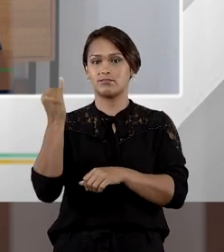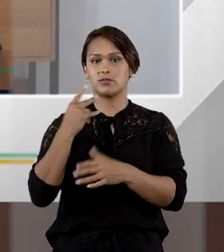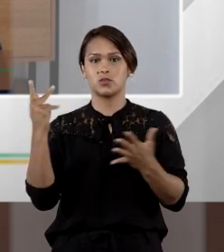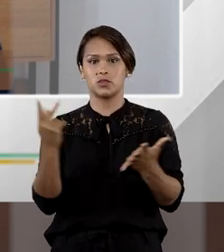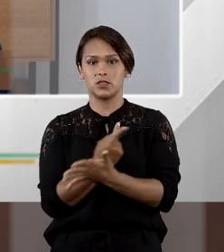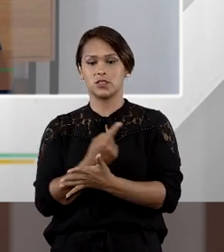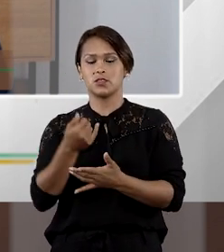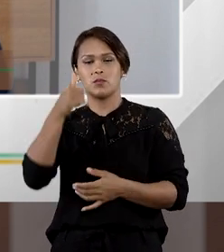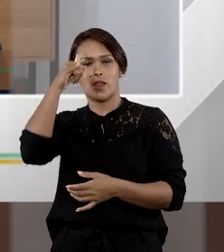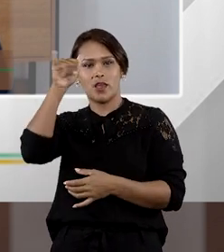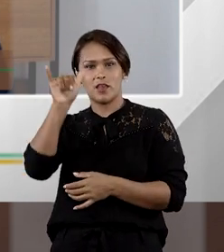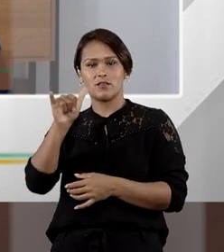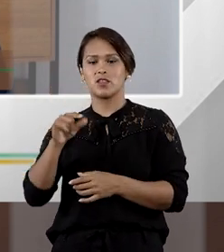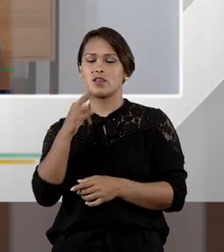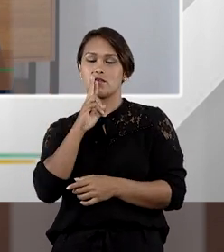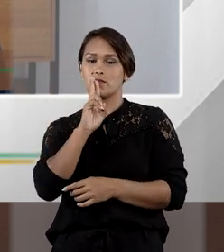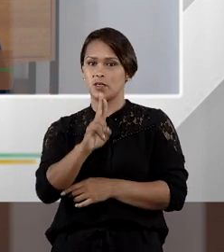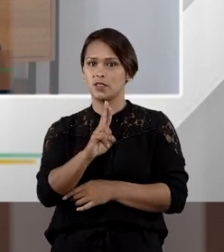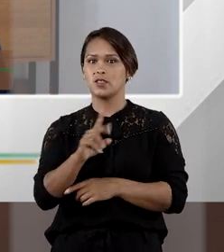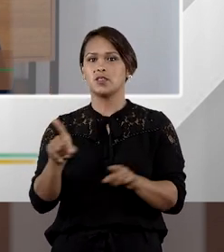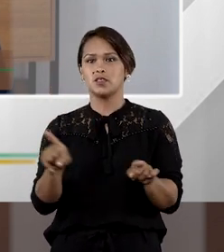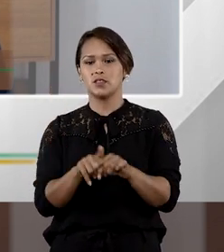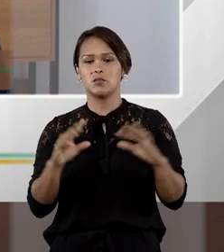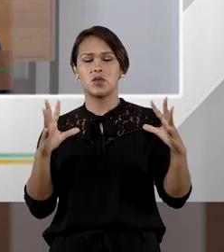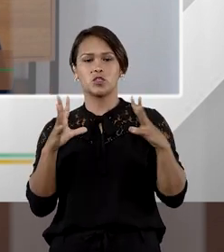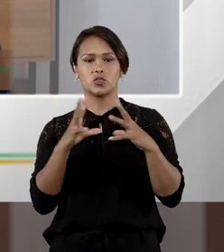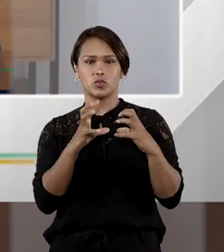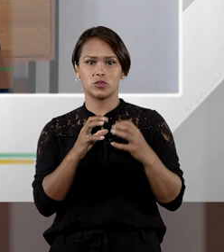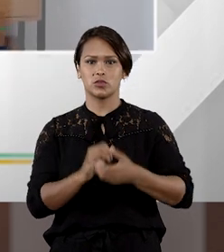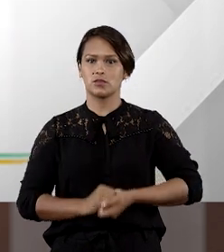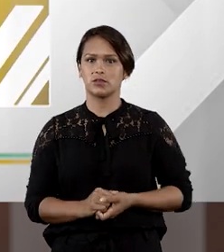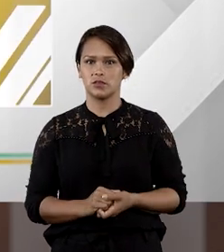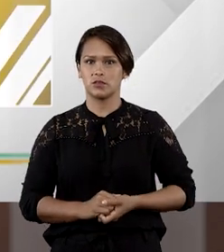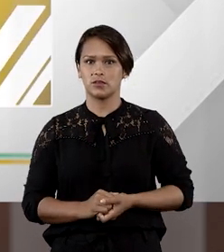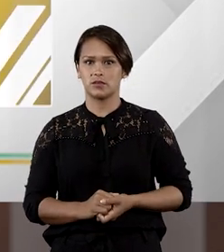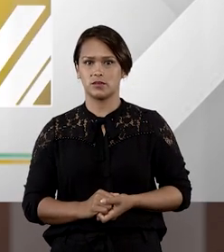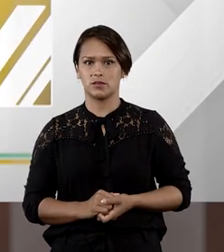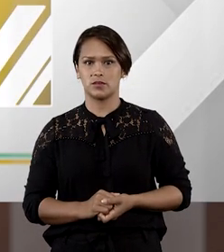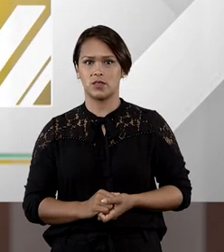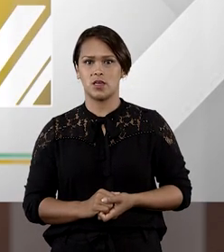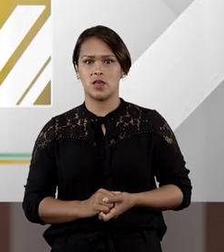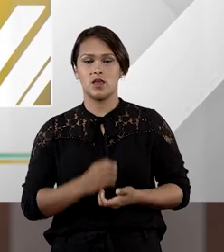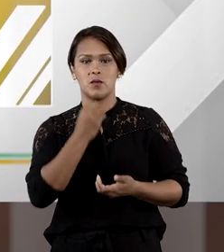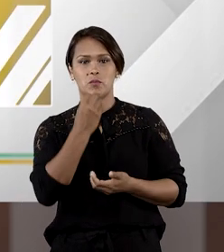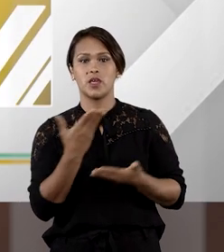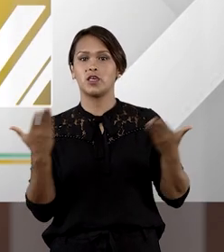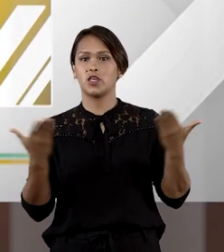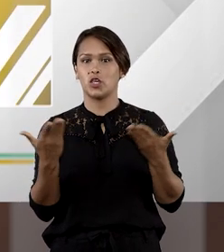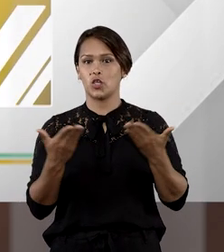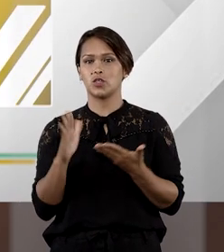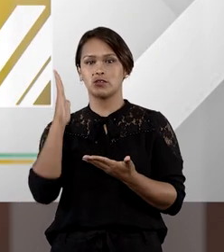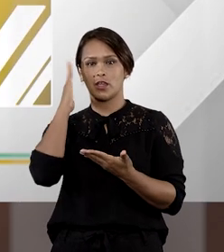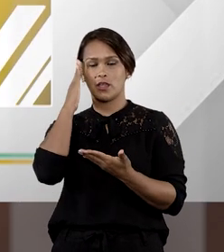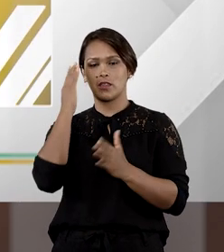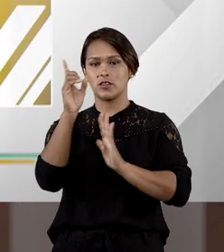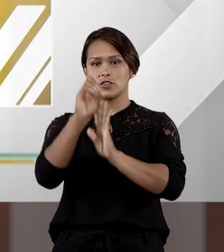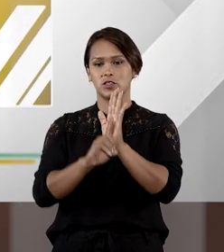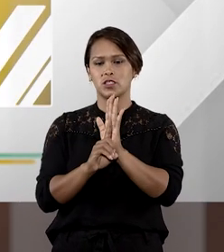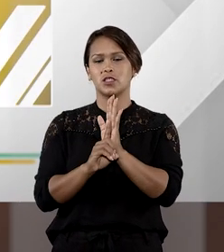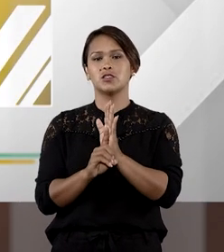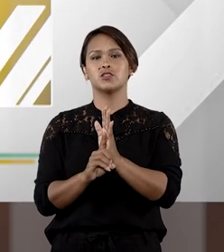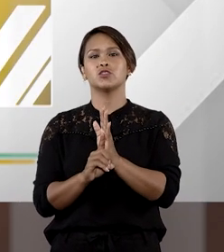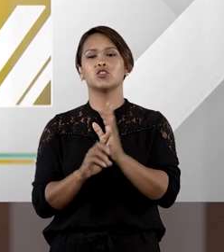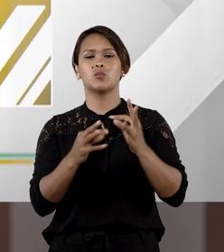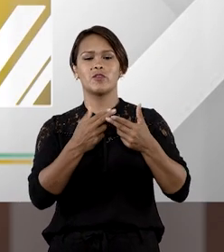evitar e para solucionar os conflitos. Bem, e hoje você entendeu direito sobre